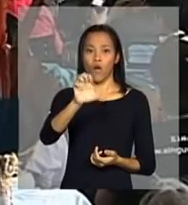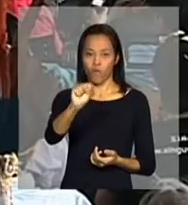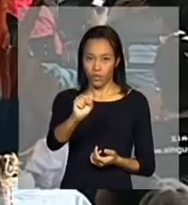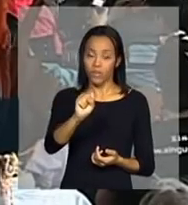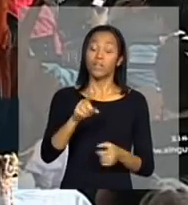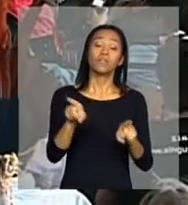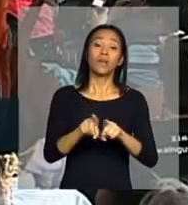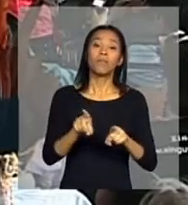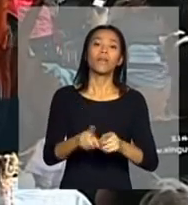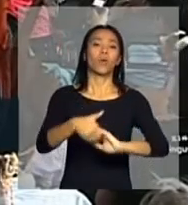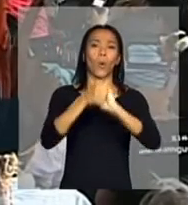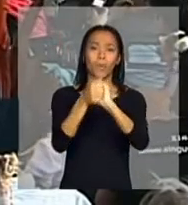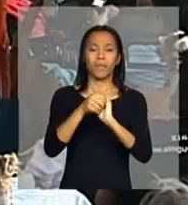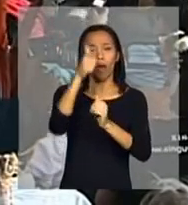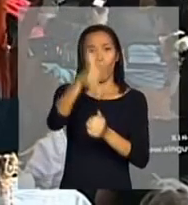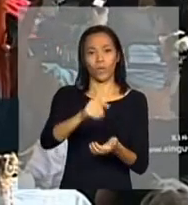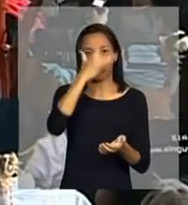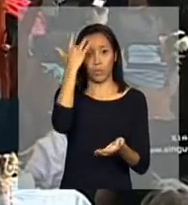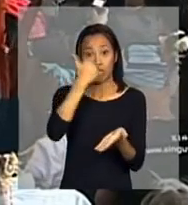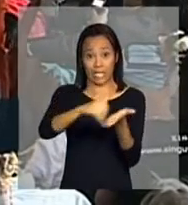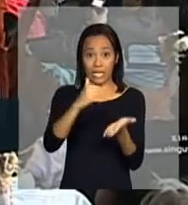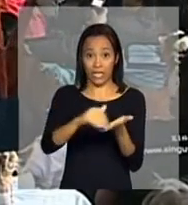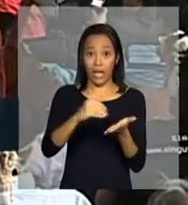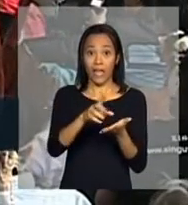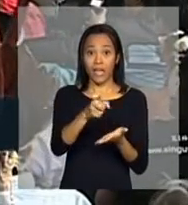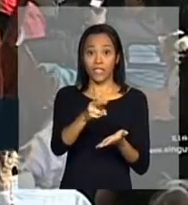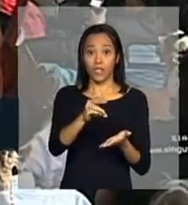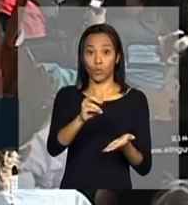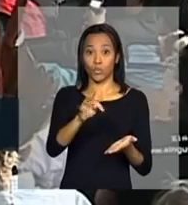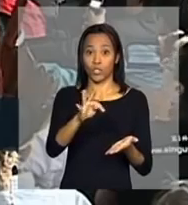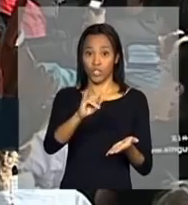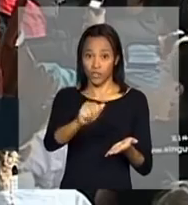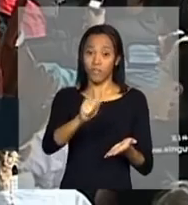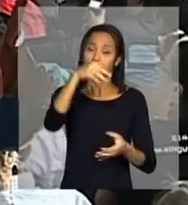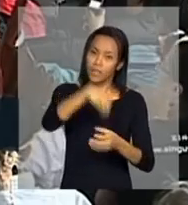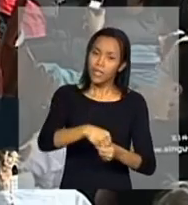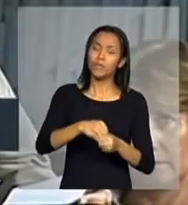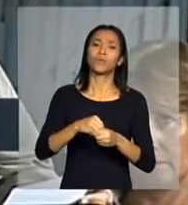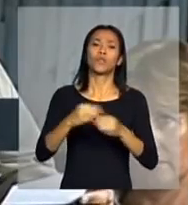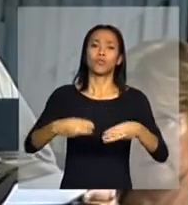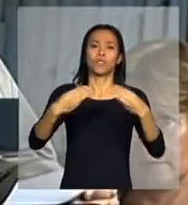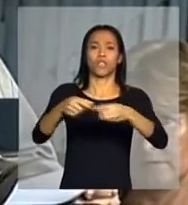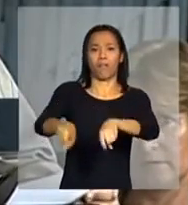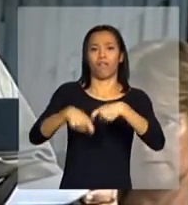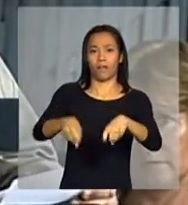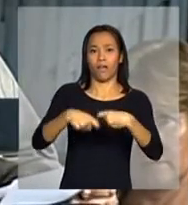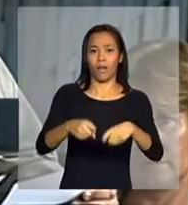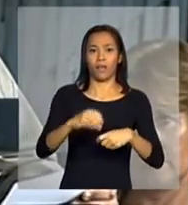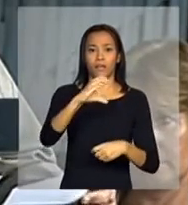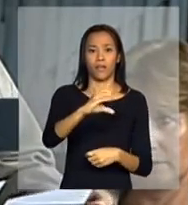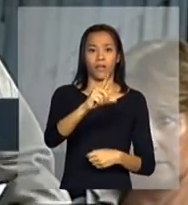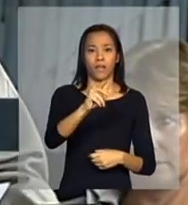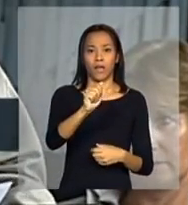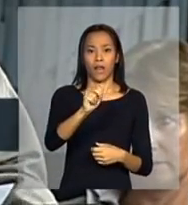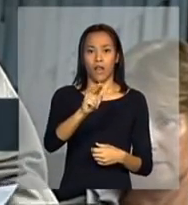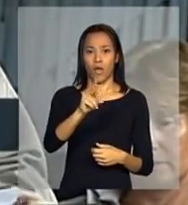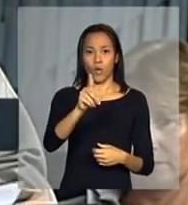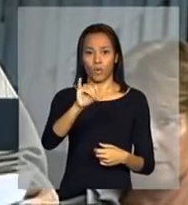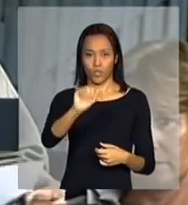Cumprimentar também a senhora secretária executiva adjunta do Ministério do Desenvolvimento Agrário, Cláudia Regina